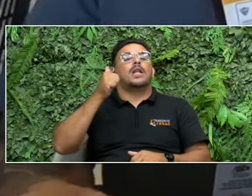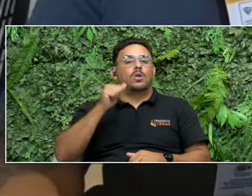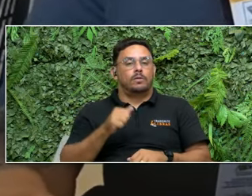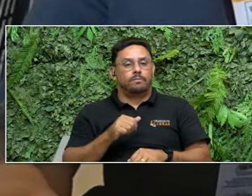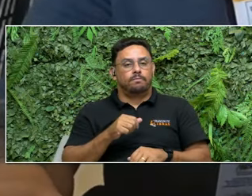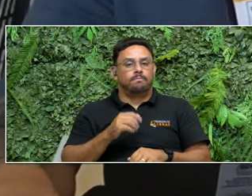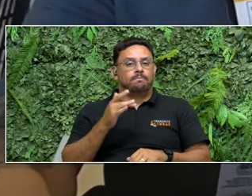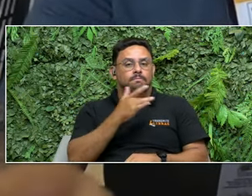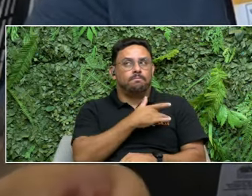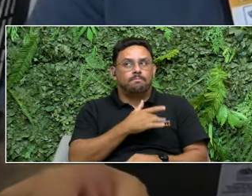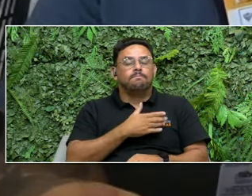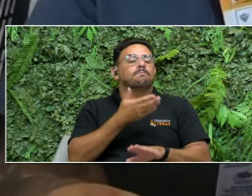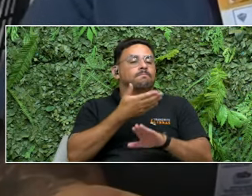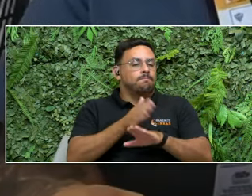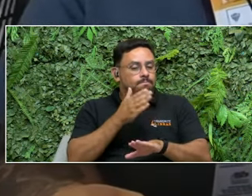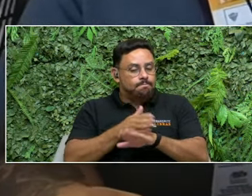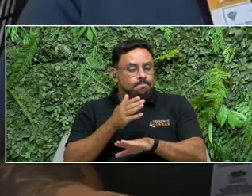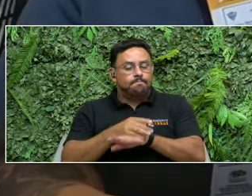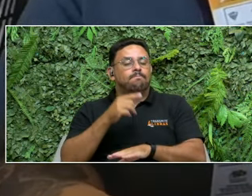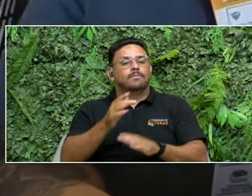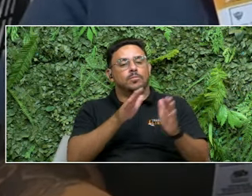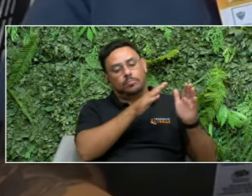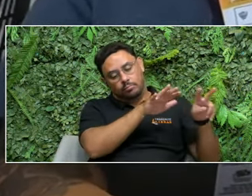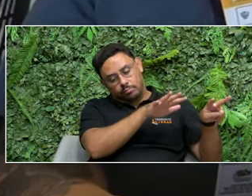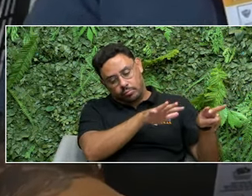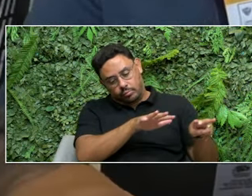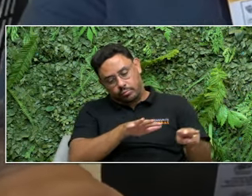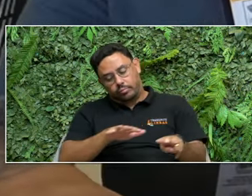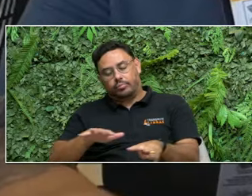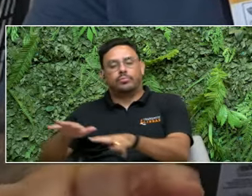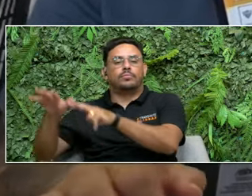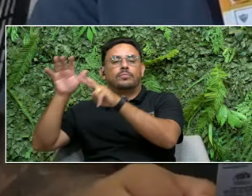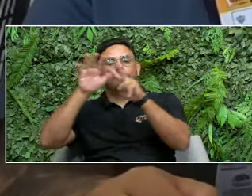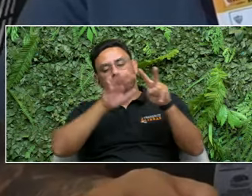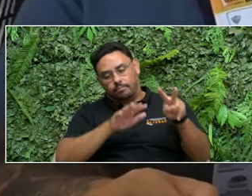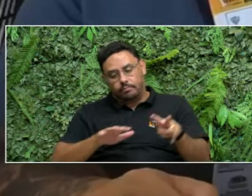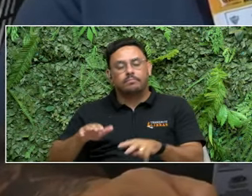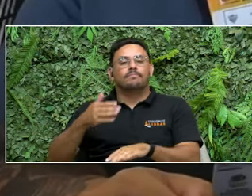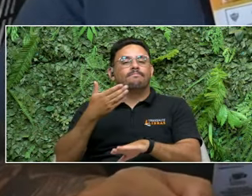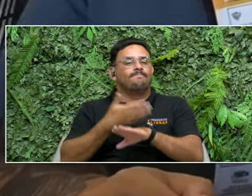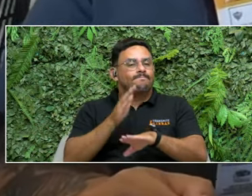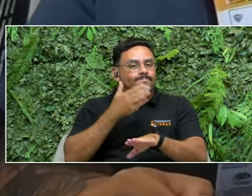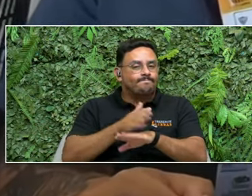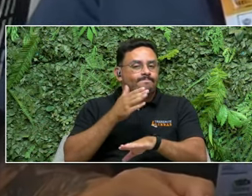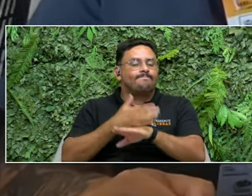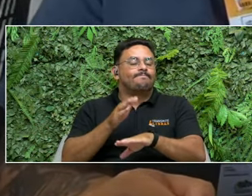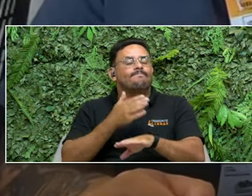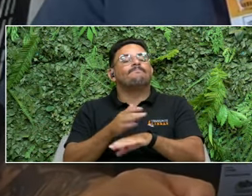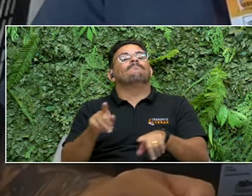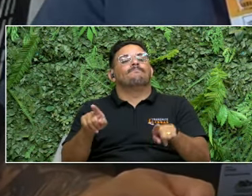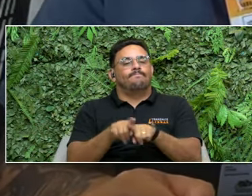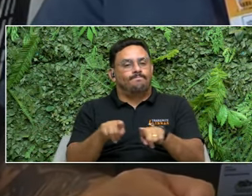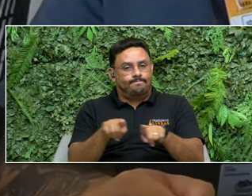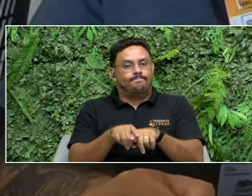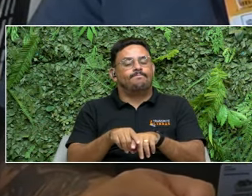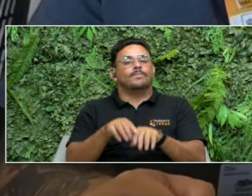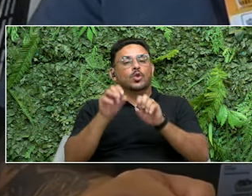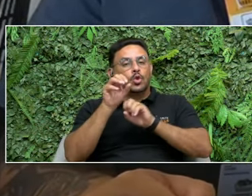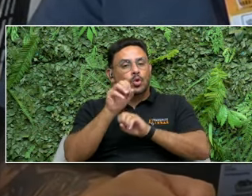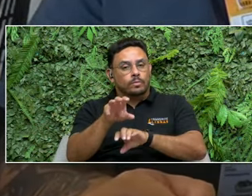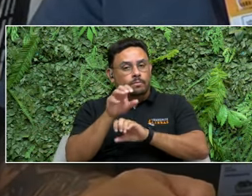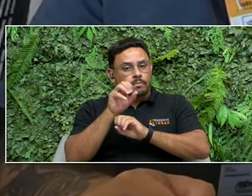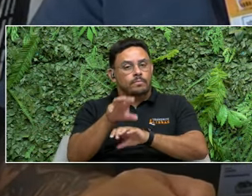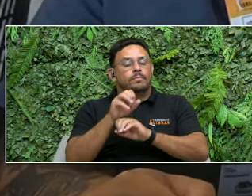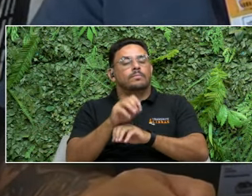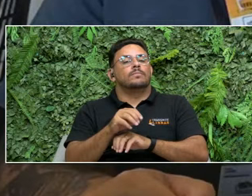treinou várias opções nesse durante a semana né teve praticamente a semana inteira para treinar inclusive o técnico do Cruzeiro